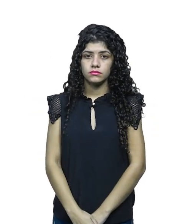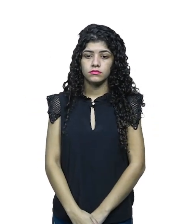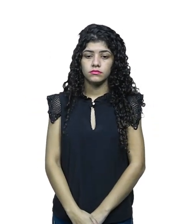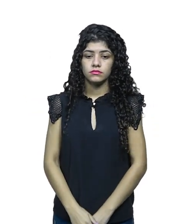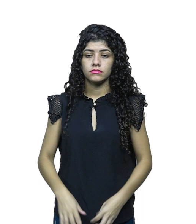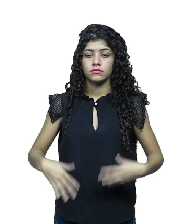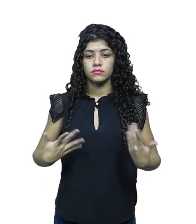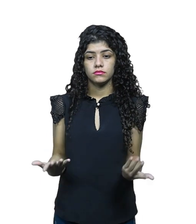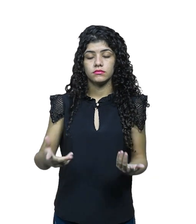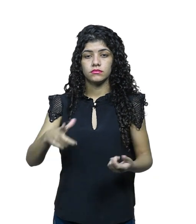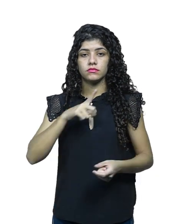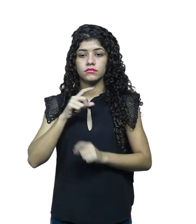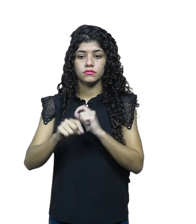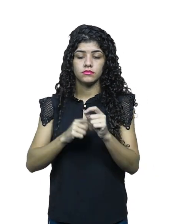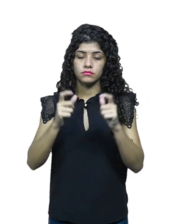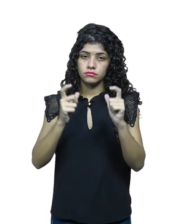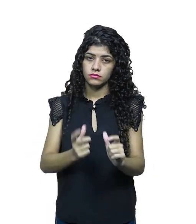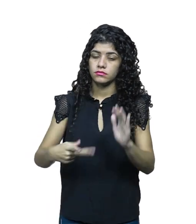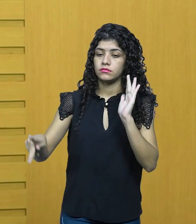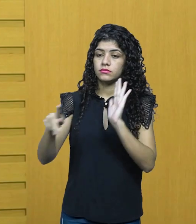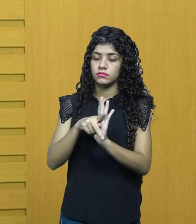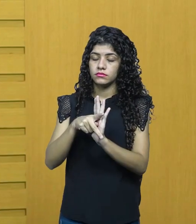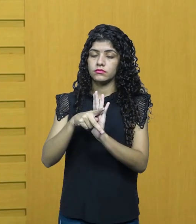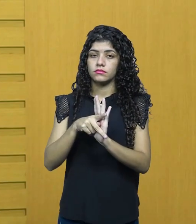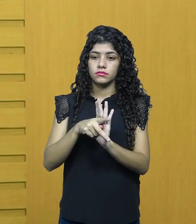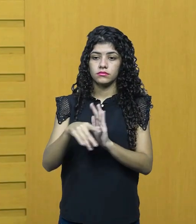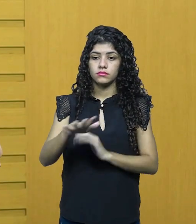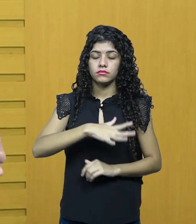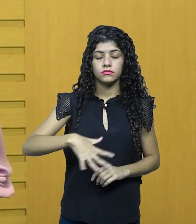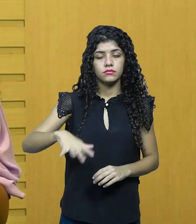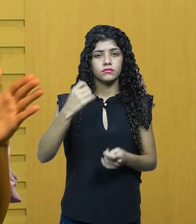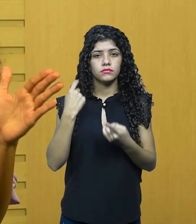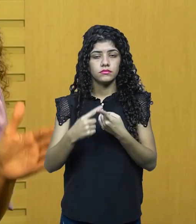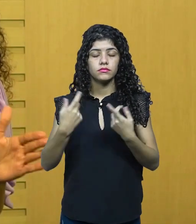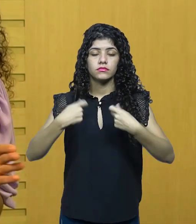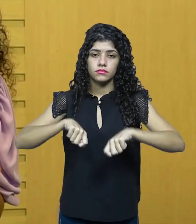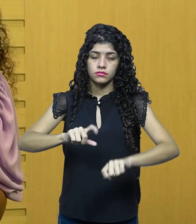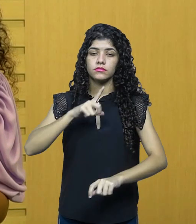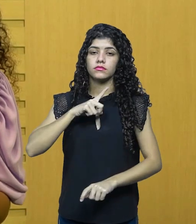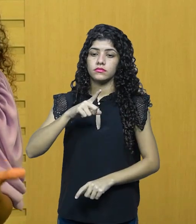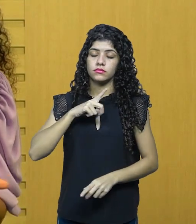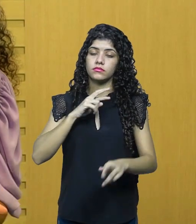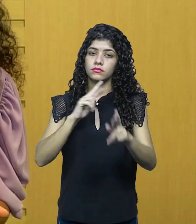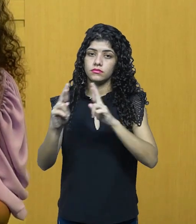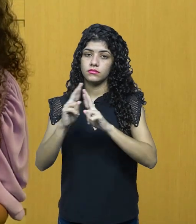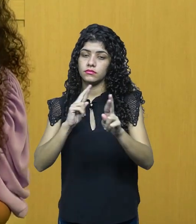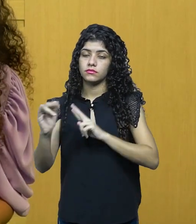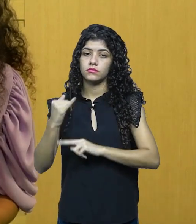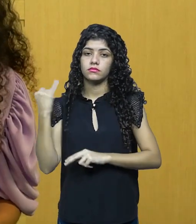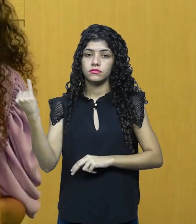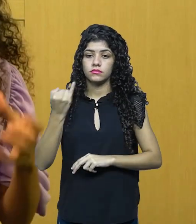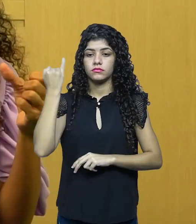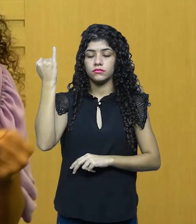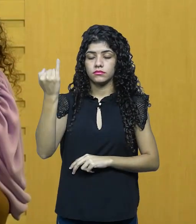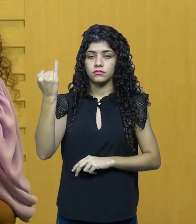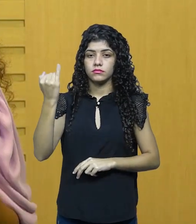progressão dramática. Então, se você vai colocar um lugar específico do lado do local geral, é porque tem que